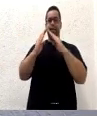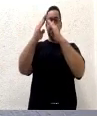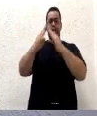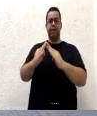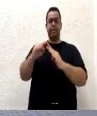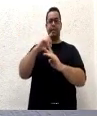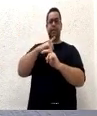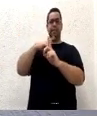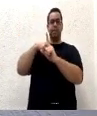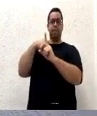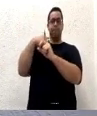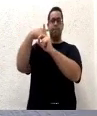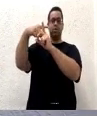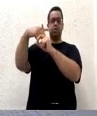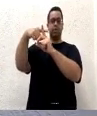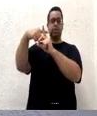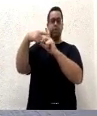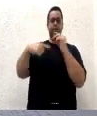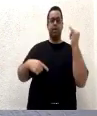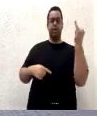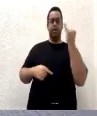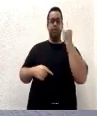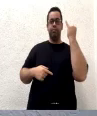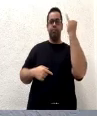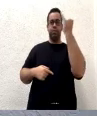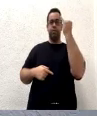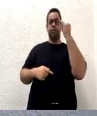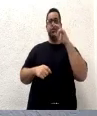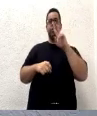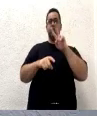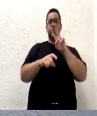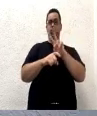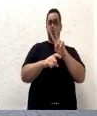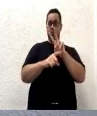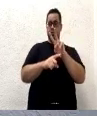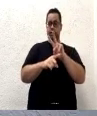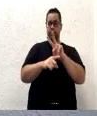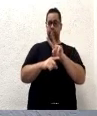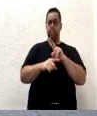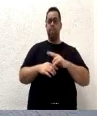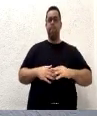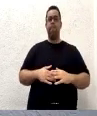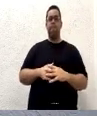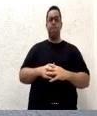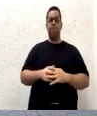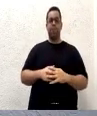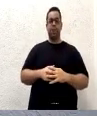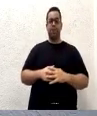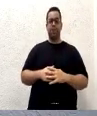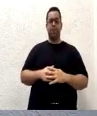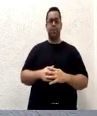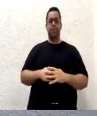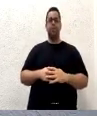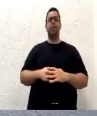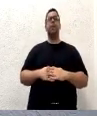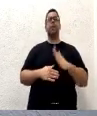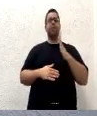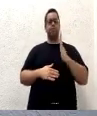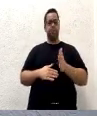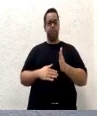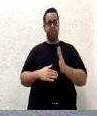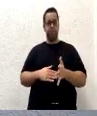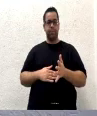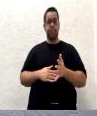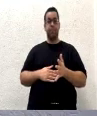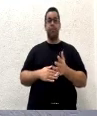positivo. Por isso que é importante o tratamento dessas fichas. As fichas estão chegando lá na vigilância epidemiológica, está no tempo de transmissão, a